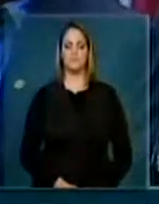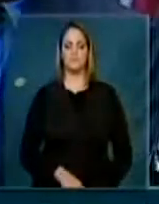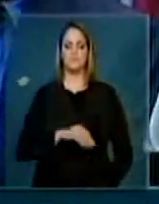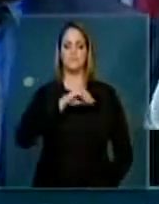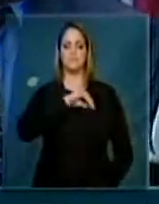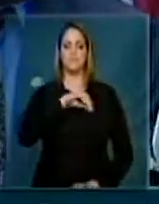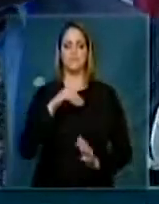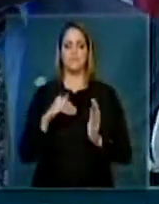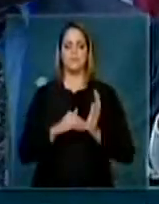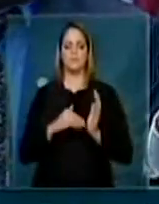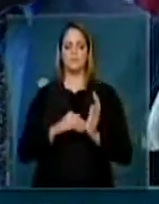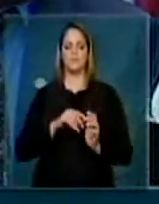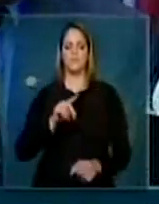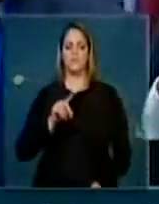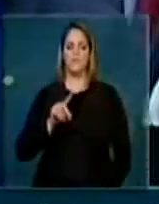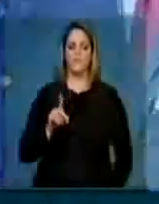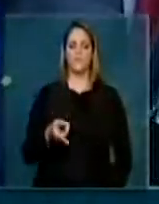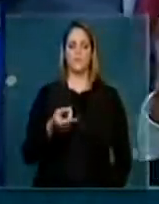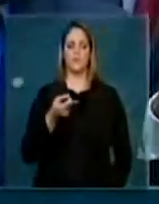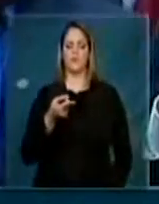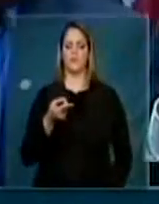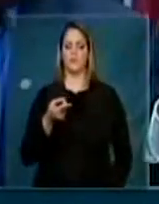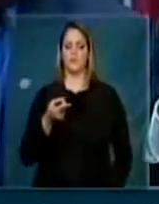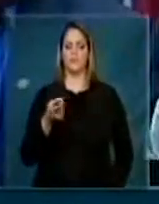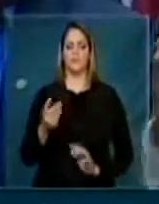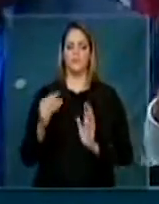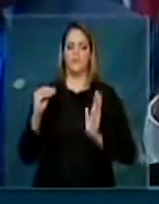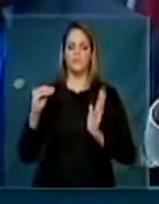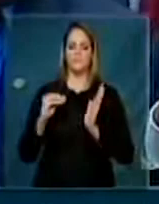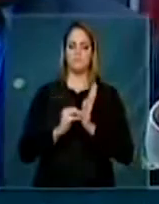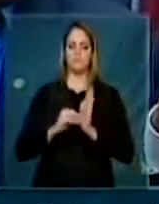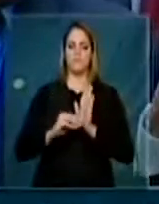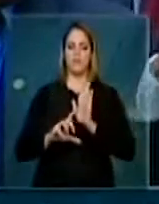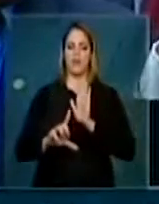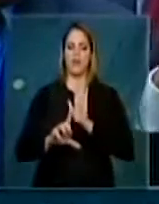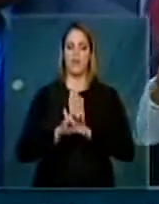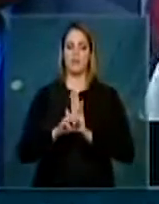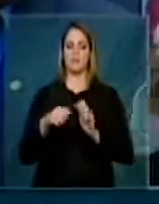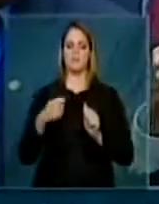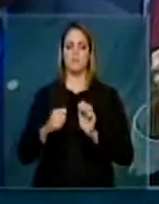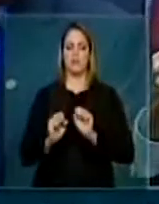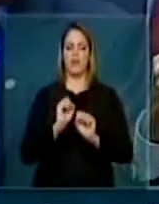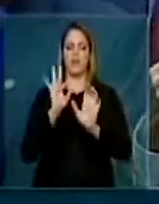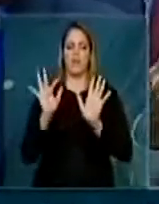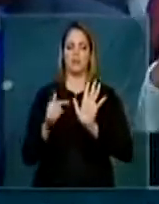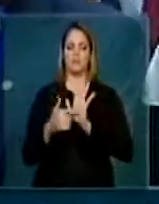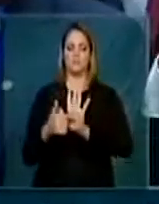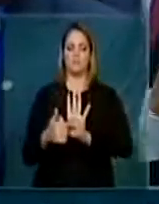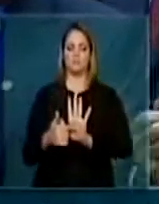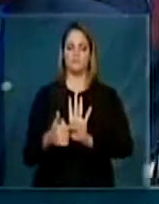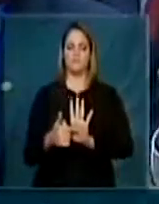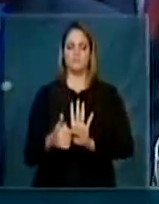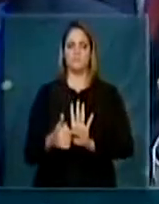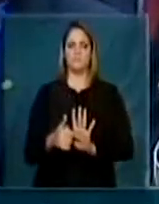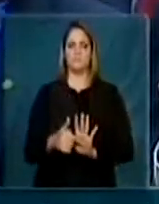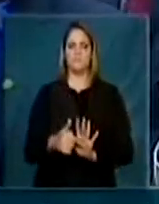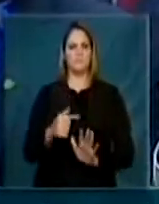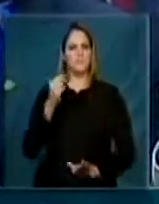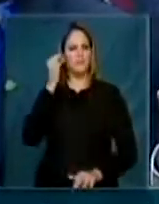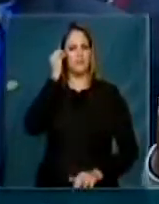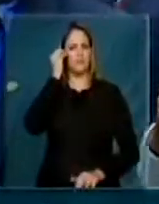Salário mínimo, vírgula, fixado em lei, vírgula. Veja a expressão que dá ao fixado em